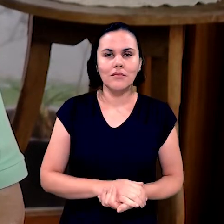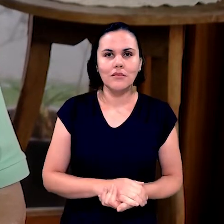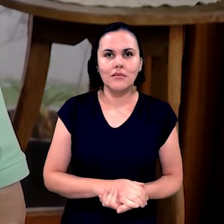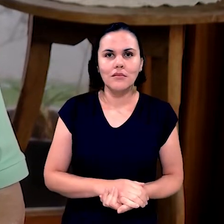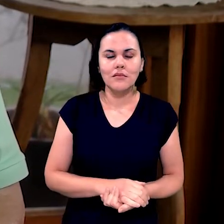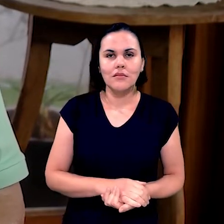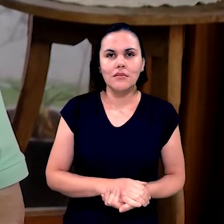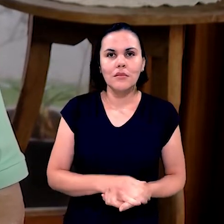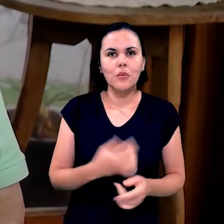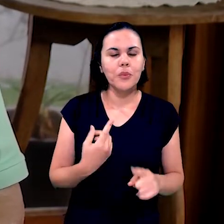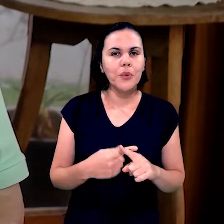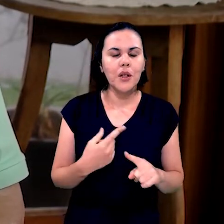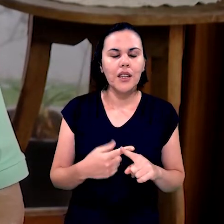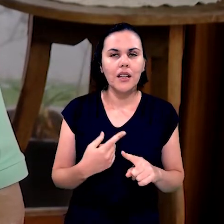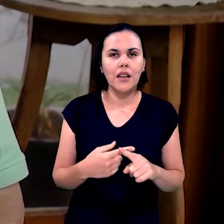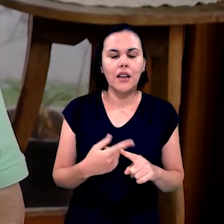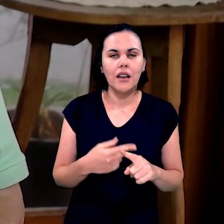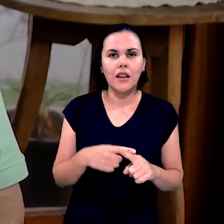porque